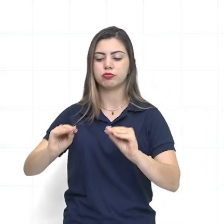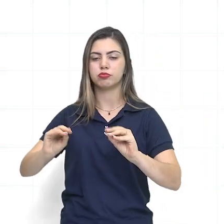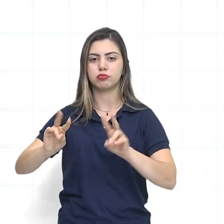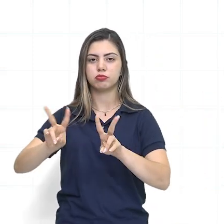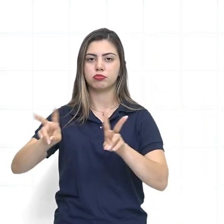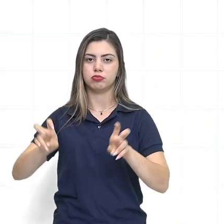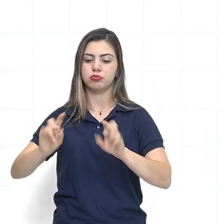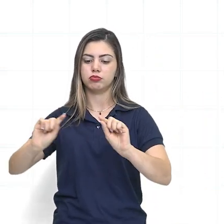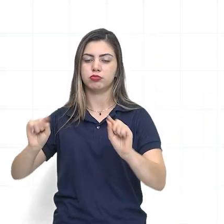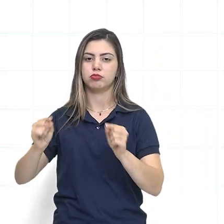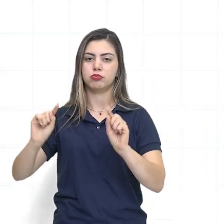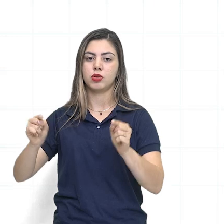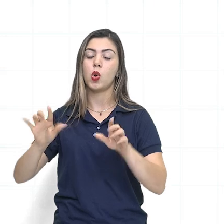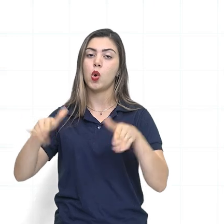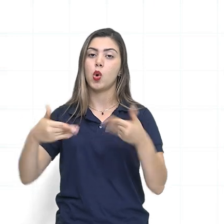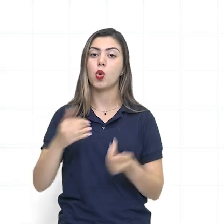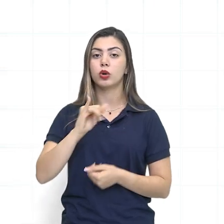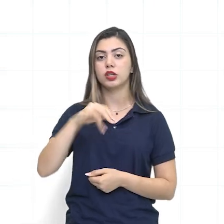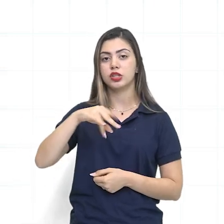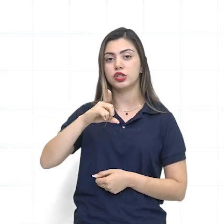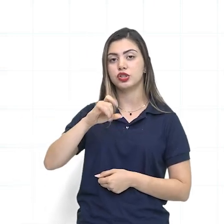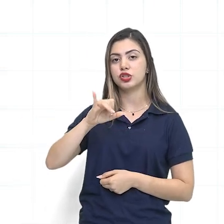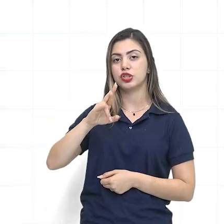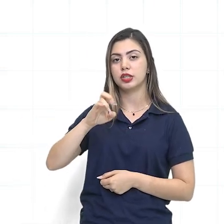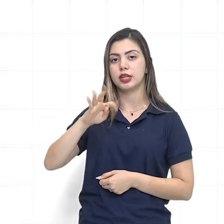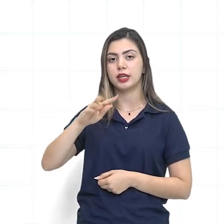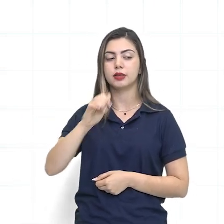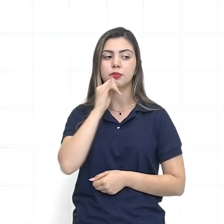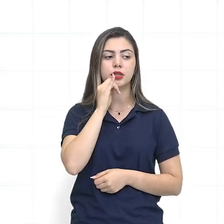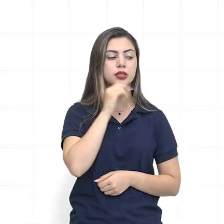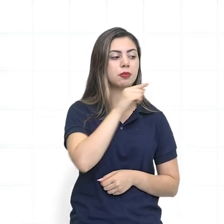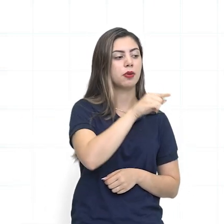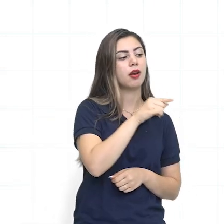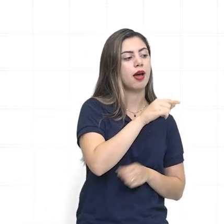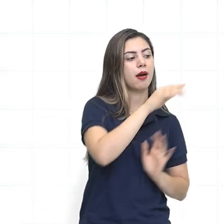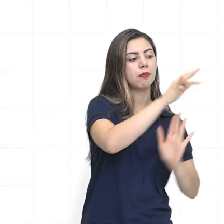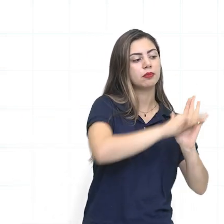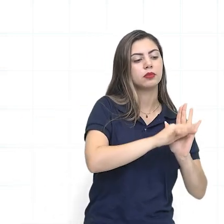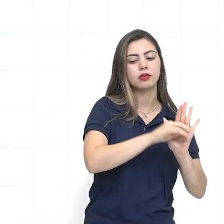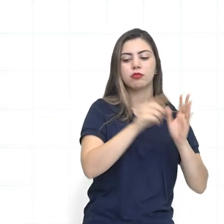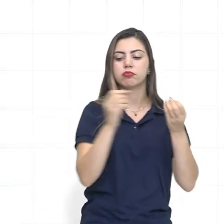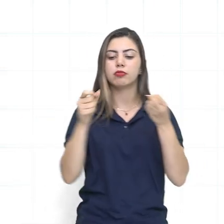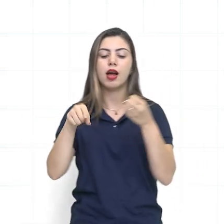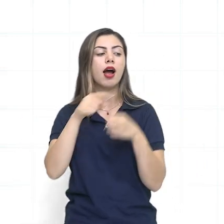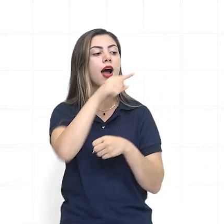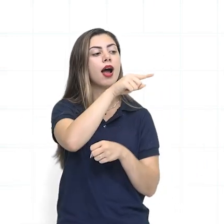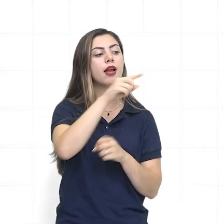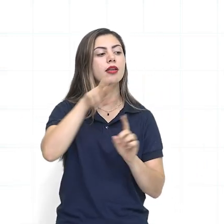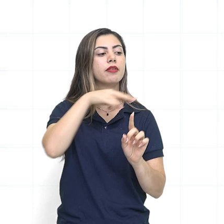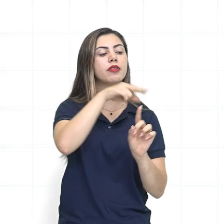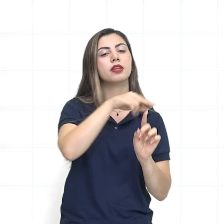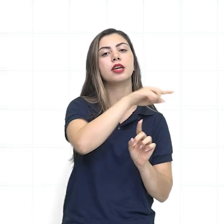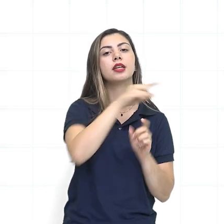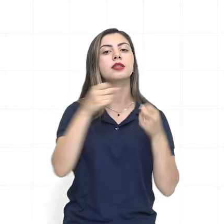aspas. Ou pode ser indireta, quando reafirma o que o autor do texto original disse. Então, observe que a